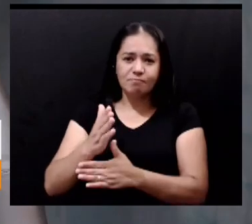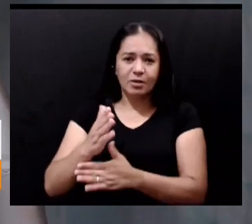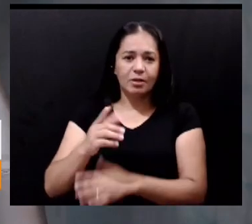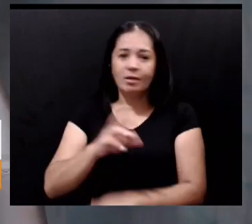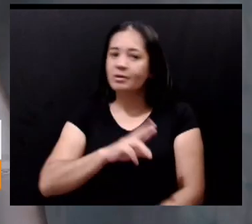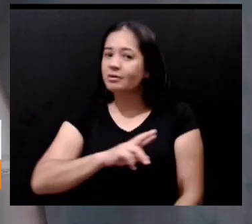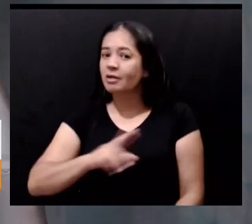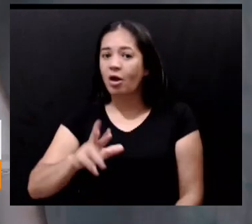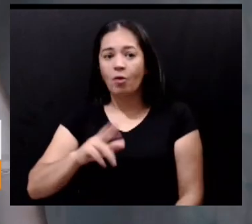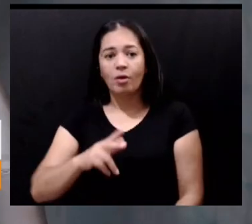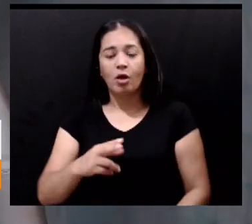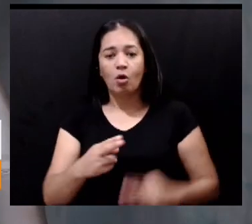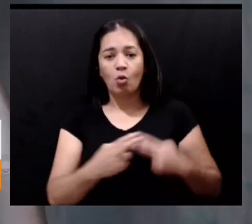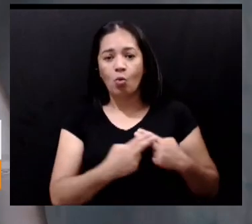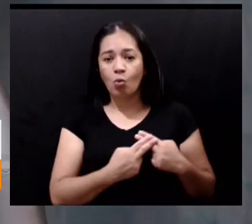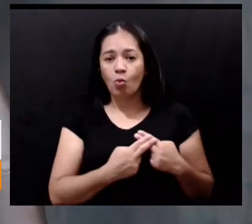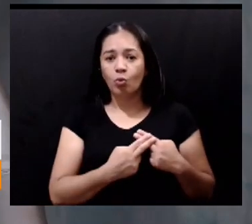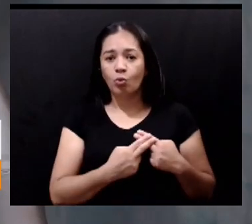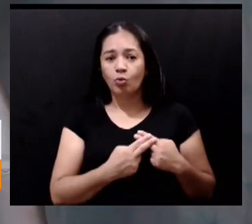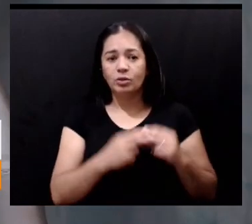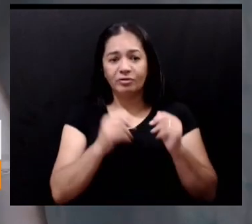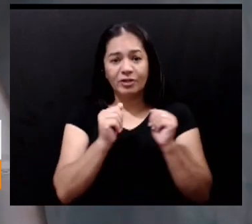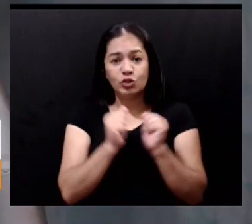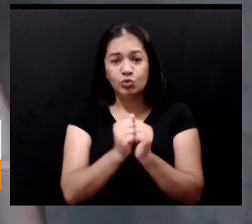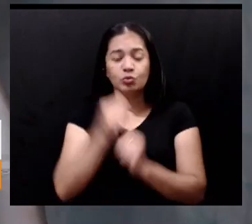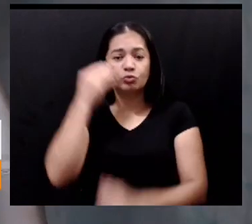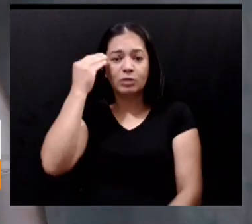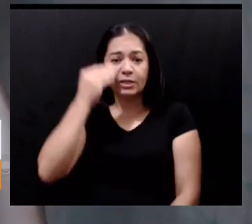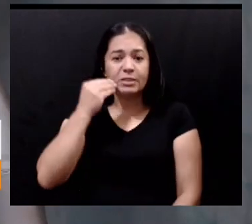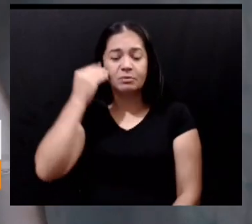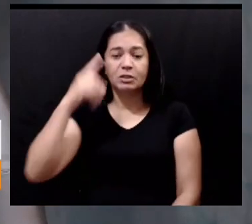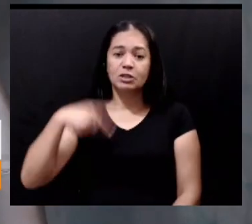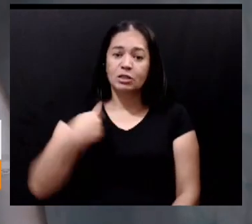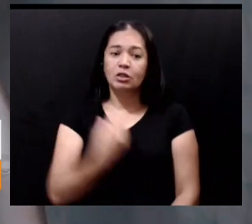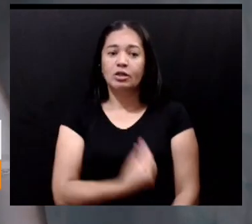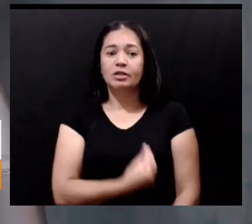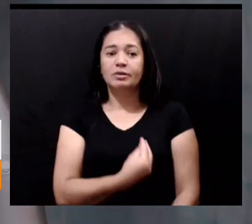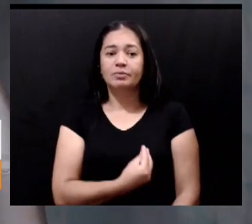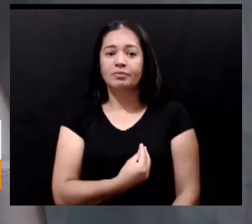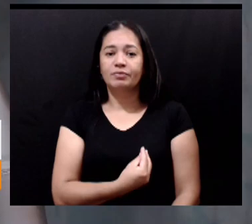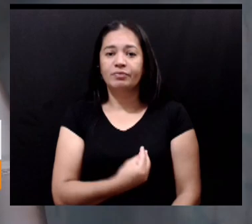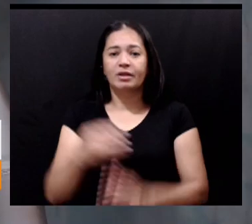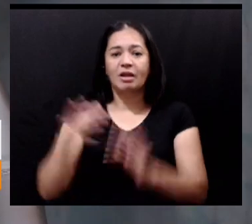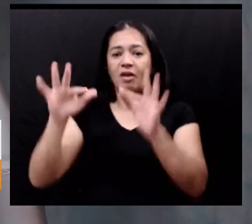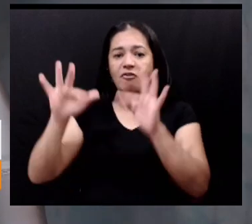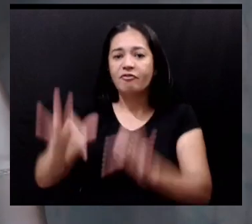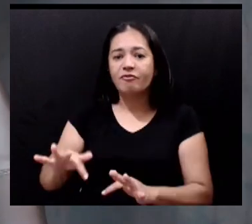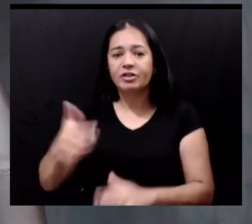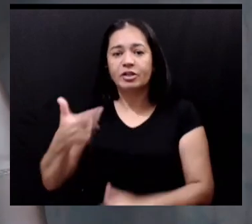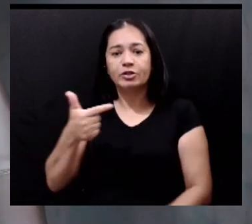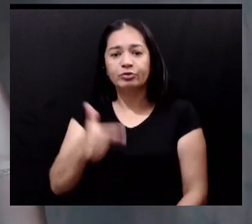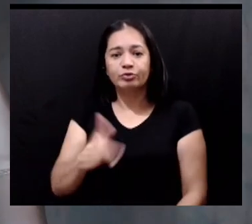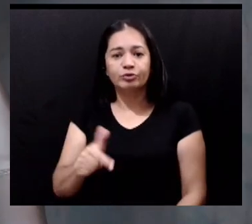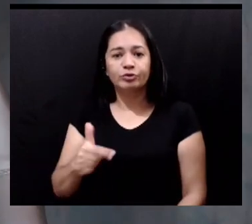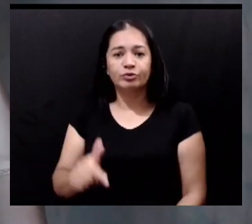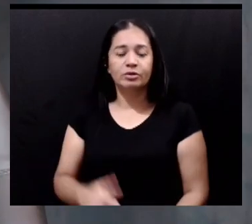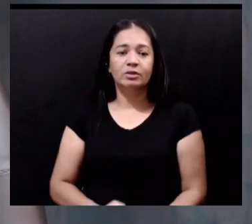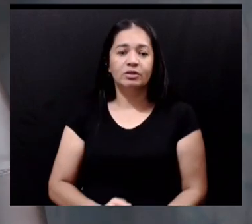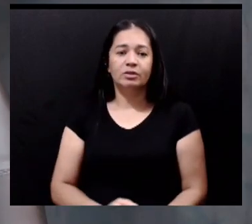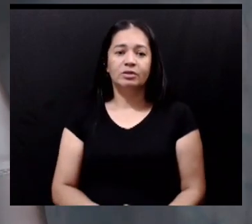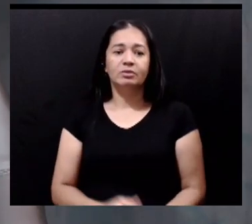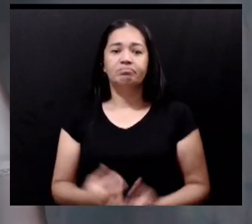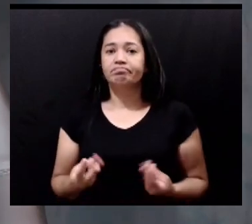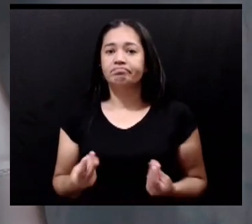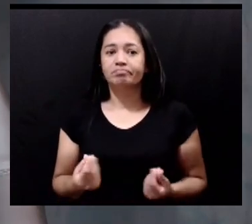atravessando a nossa experiência, a nossa vida. Como a Marília disse, não é algo que tem um fim necessariamente. Pode ser que venha uma